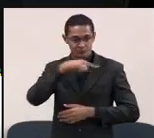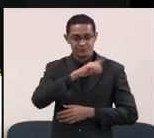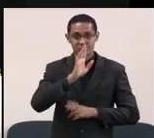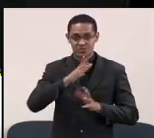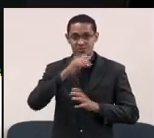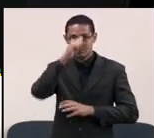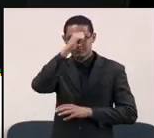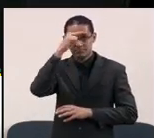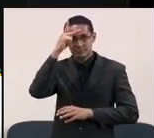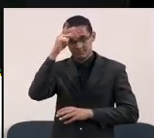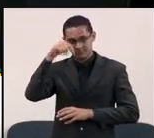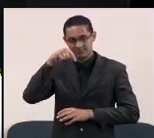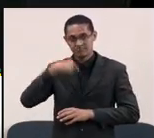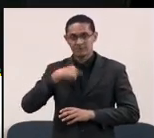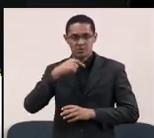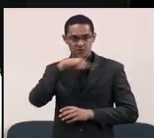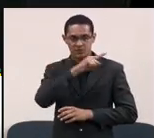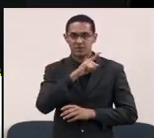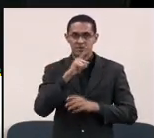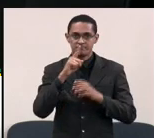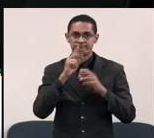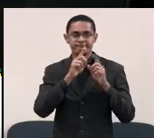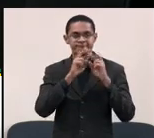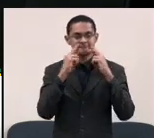Prefeitura Municipal de Macapá